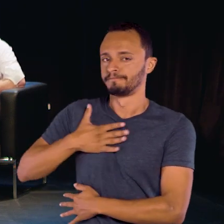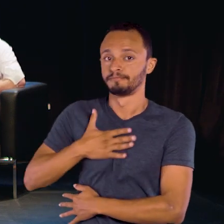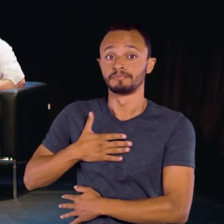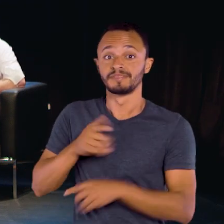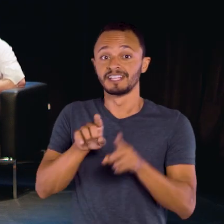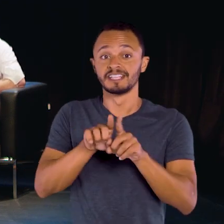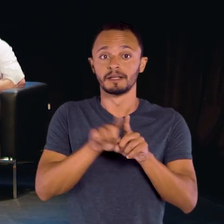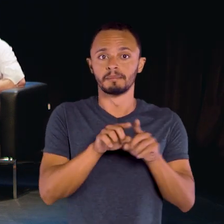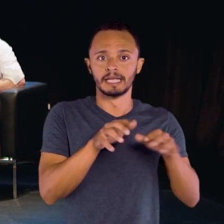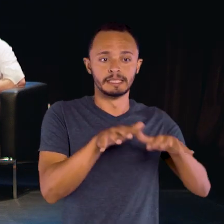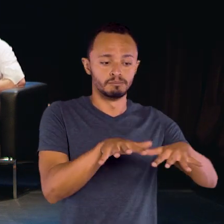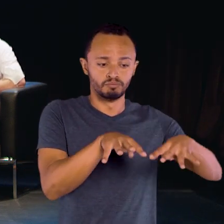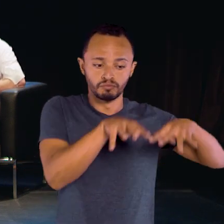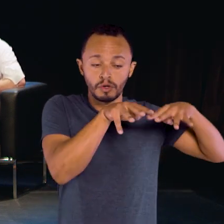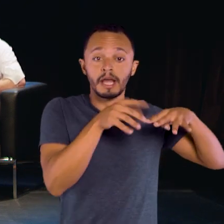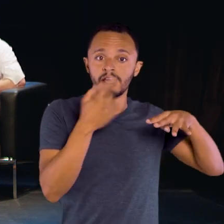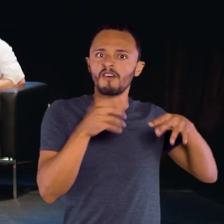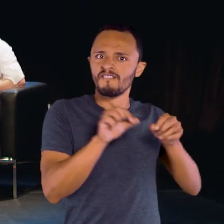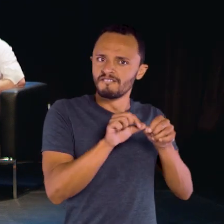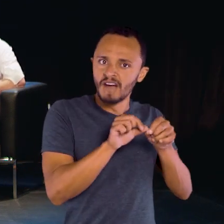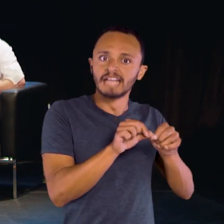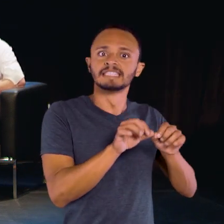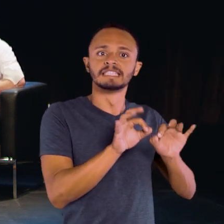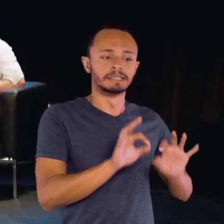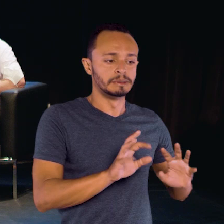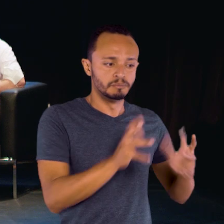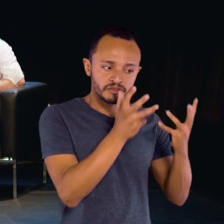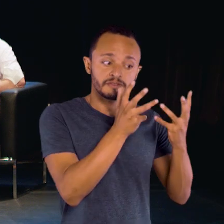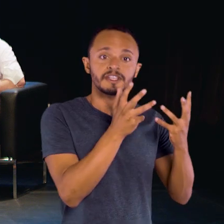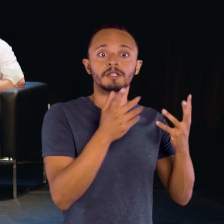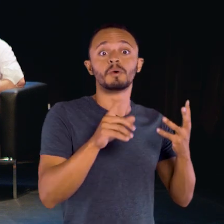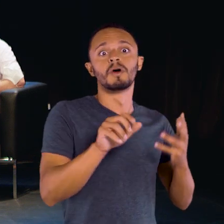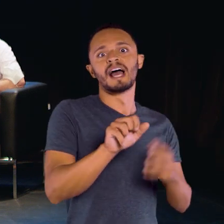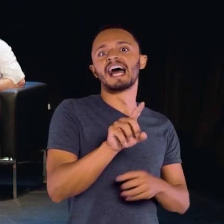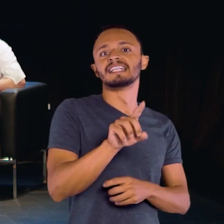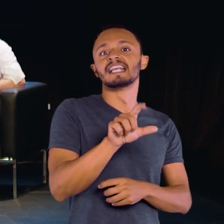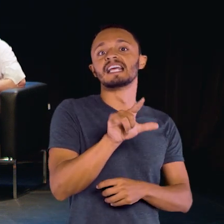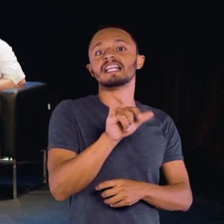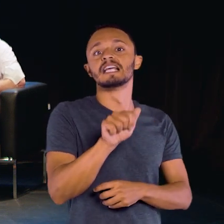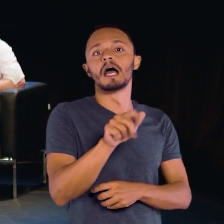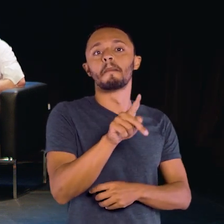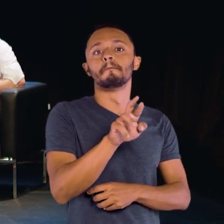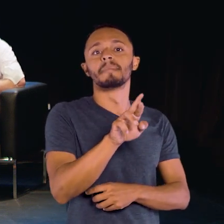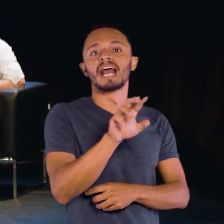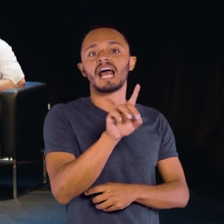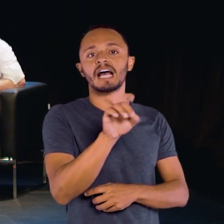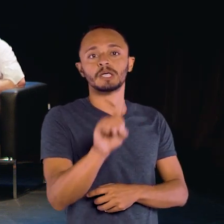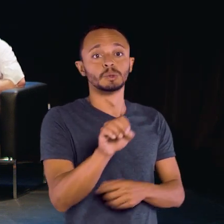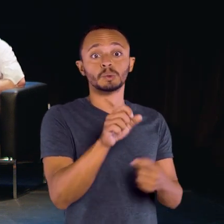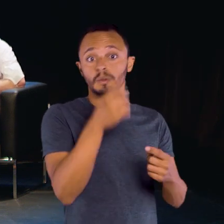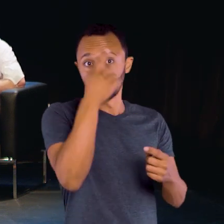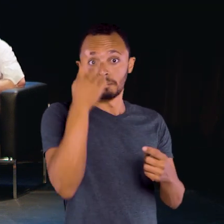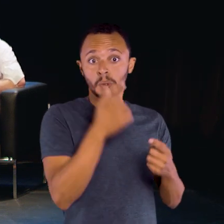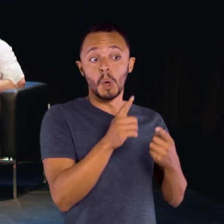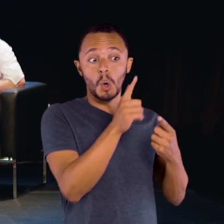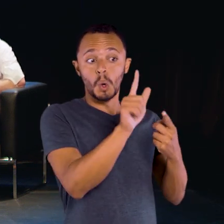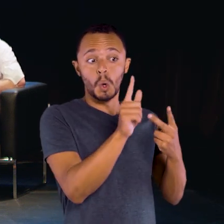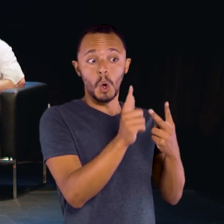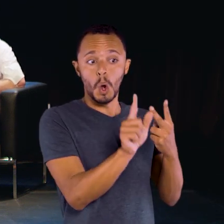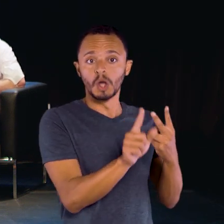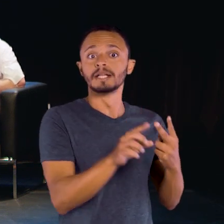com Mia Couto e Agualusa, e outro com Adélia Prado, coisas que ficaram na minha história e na história dessa